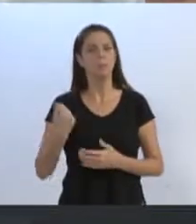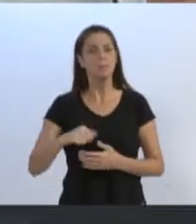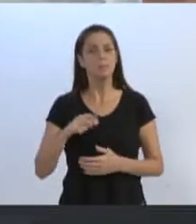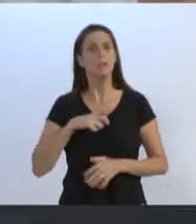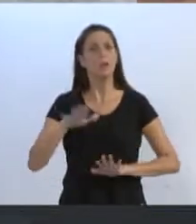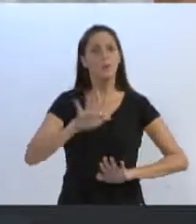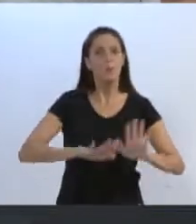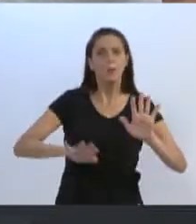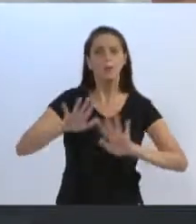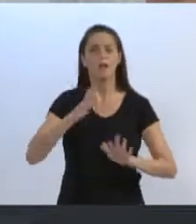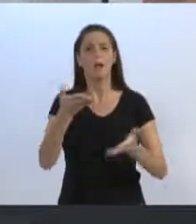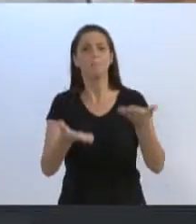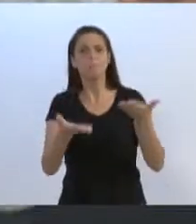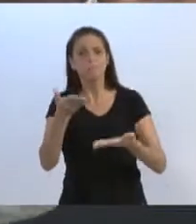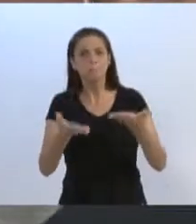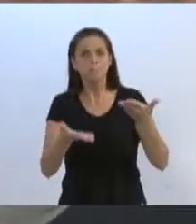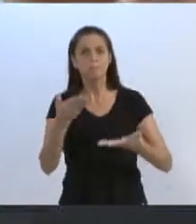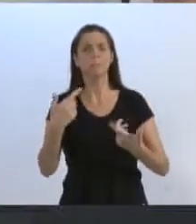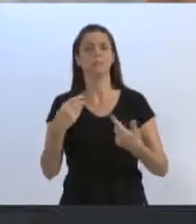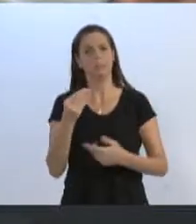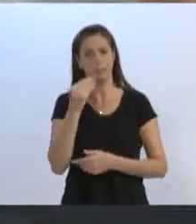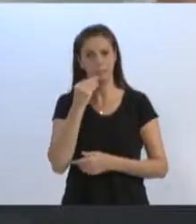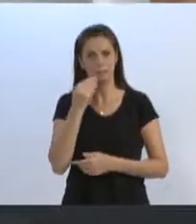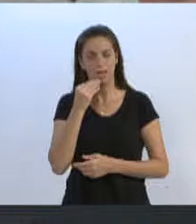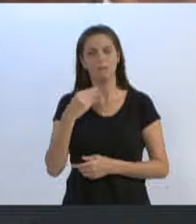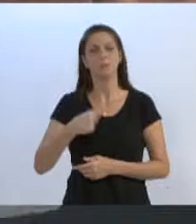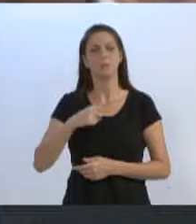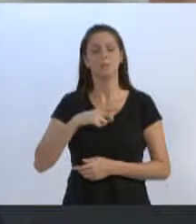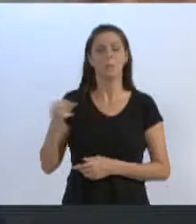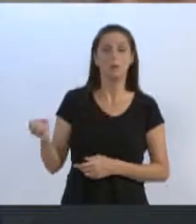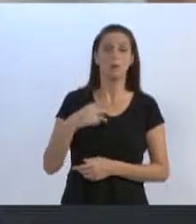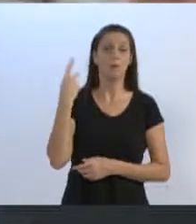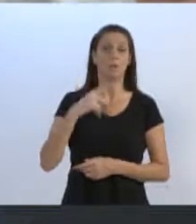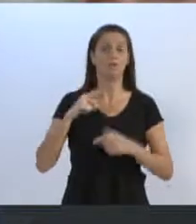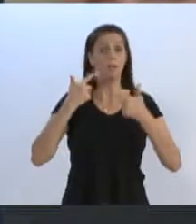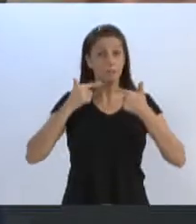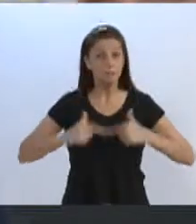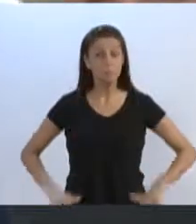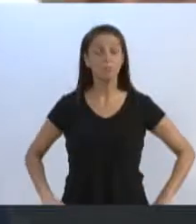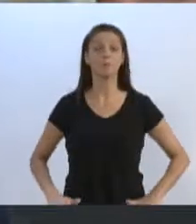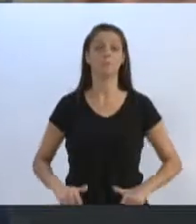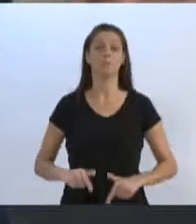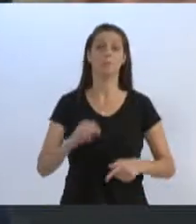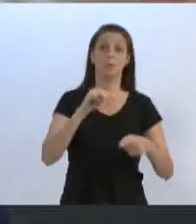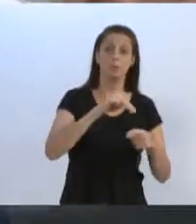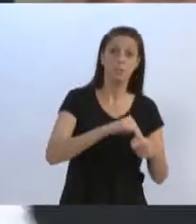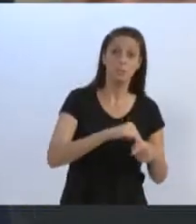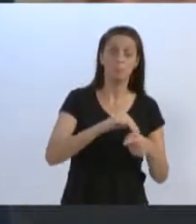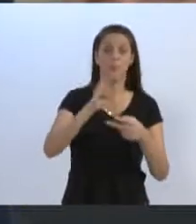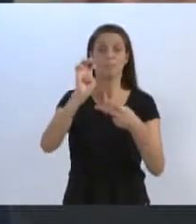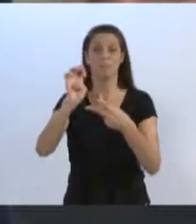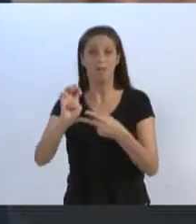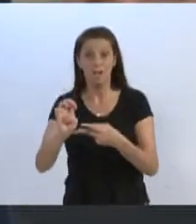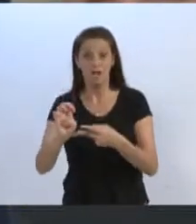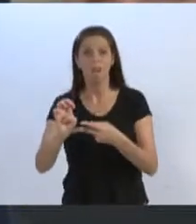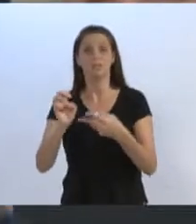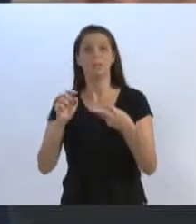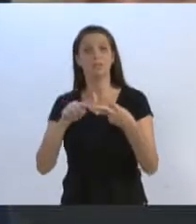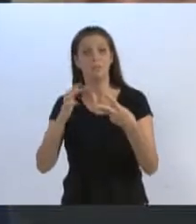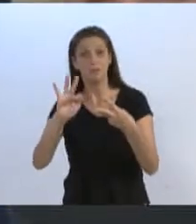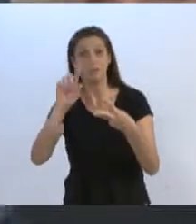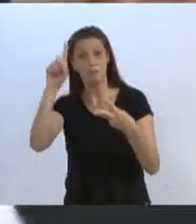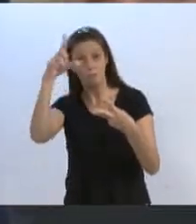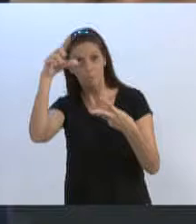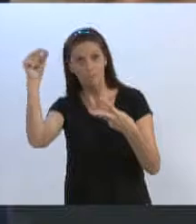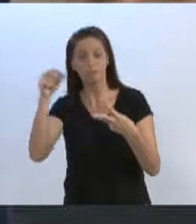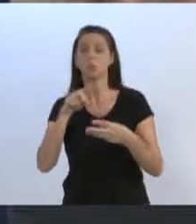medidas, temos que ter, sim, a nova política, mas com transparência igual, município, estado e também lá em Brasília. Parabéns